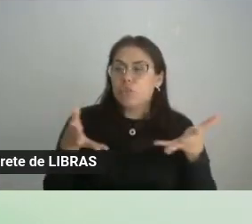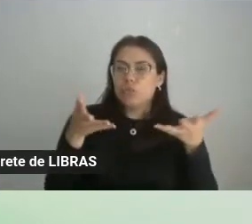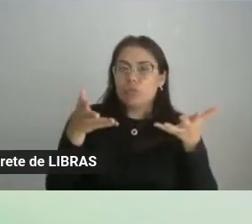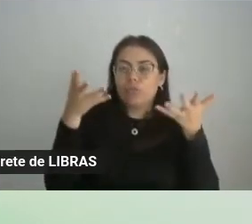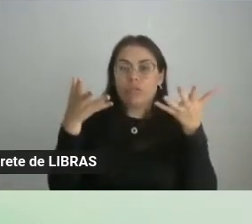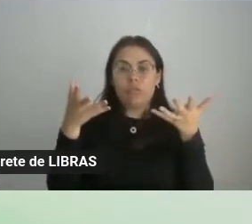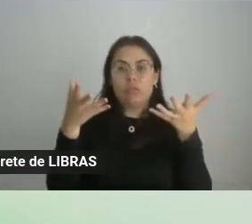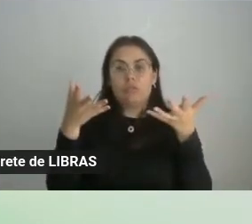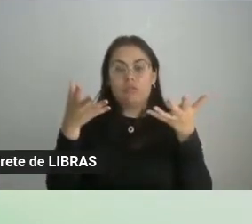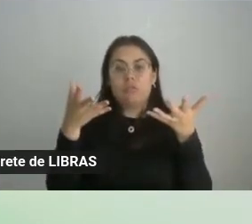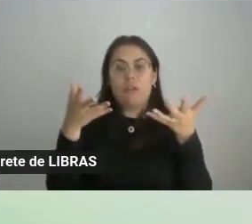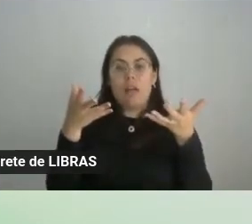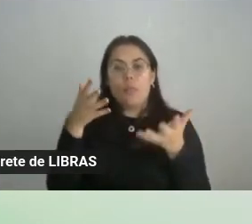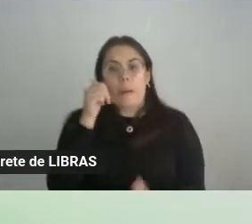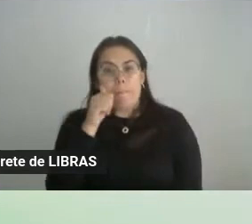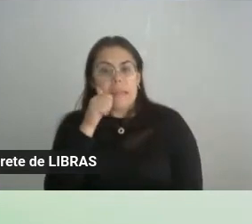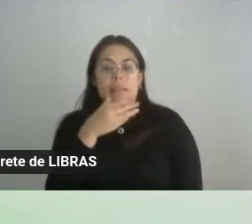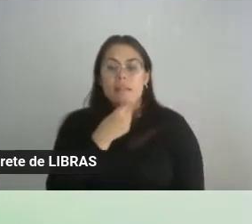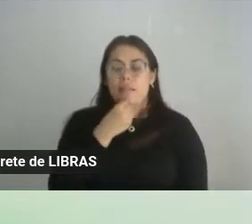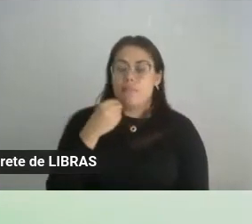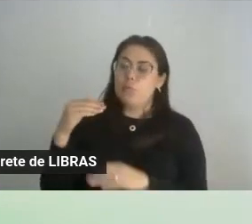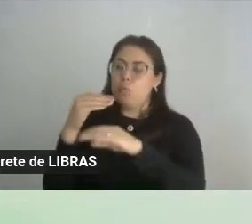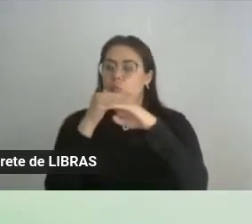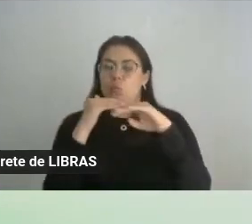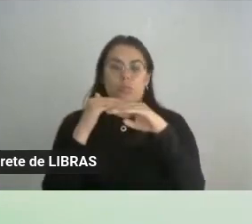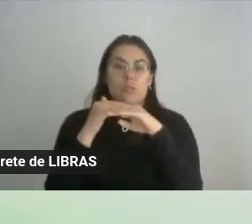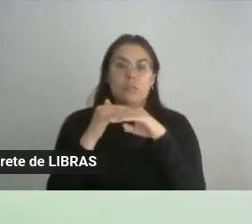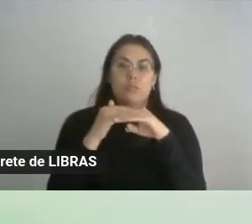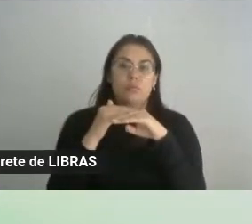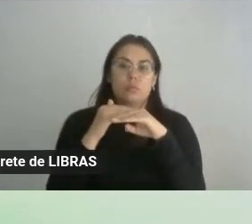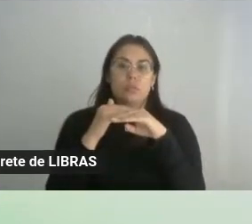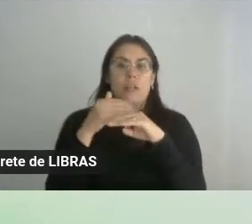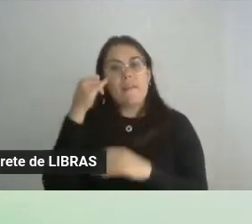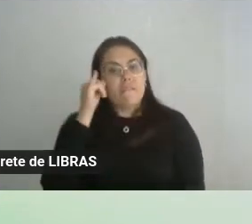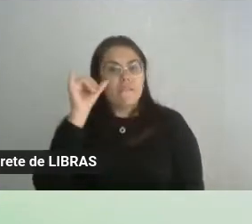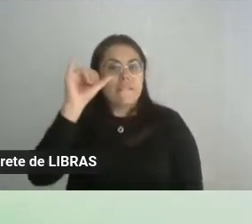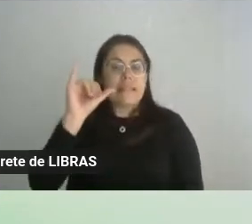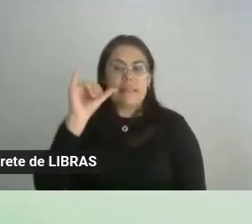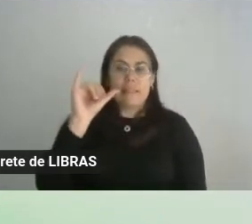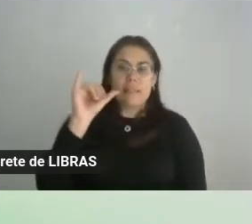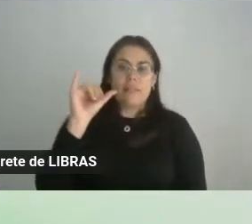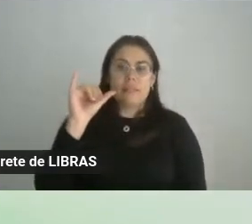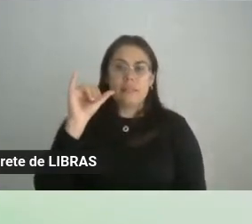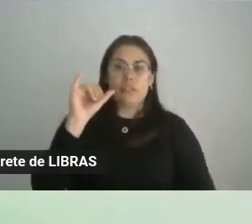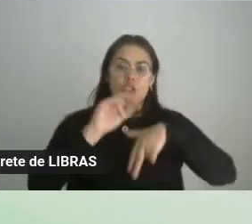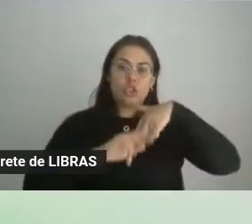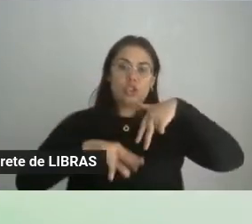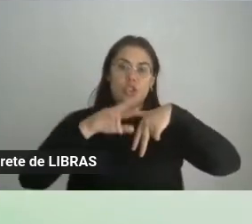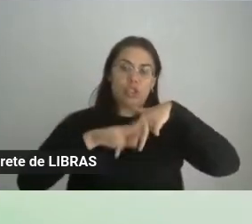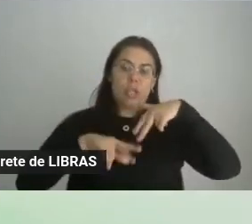para uma menina, de forma igualitária, a gente evita que essas divergências de gênero elas sejam